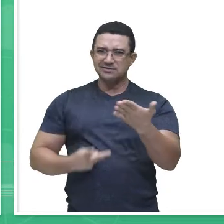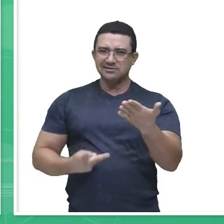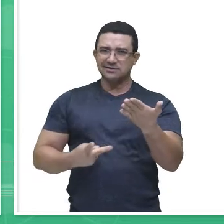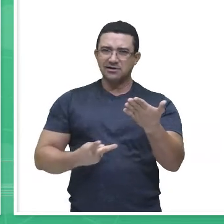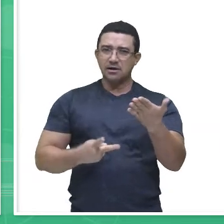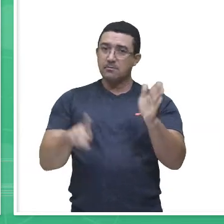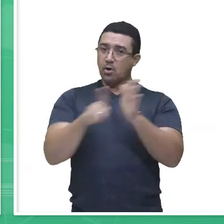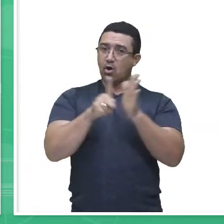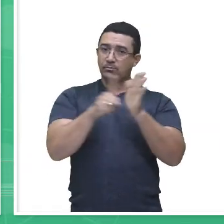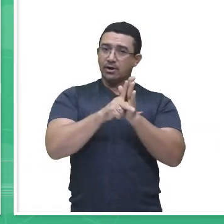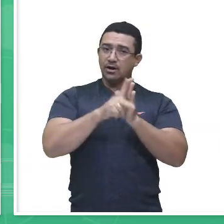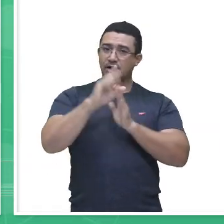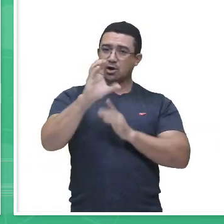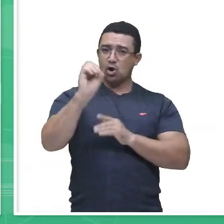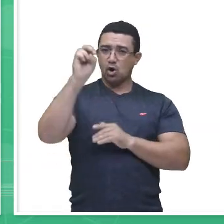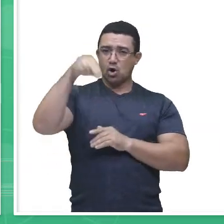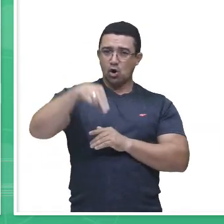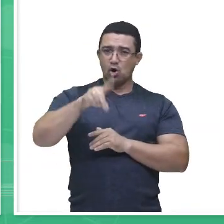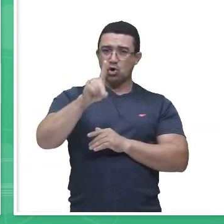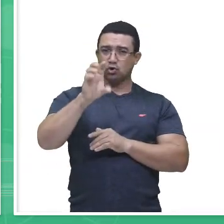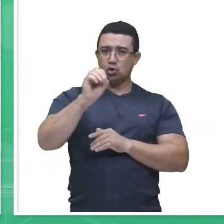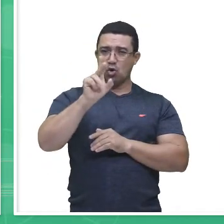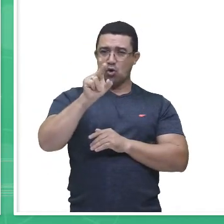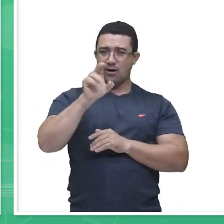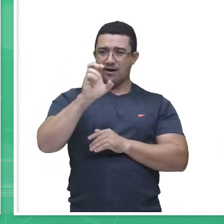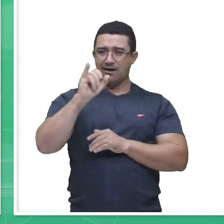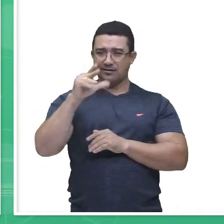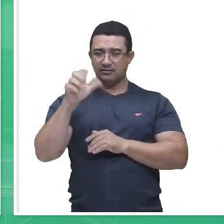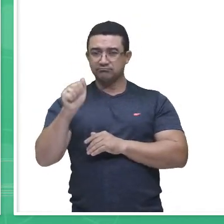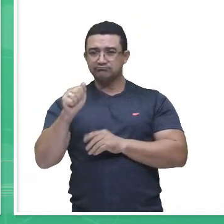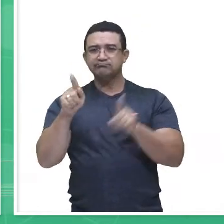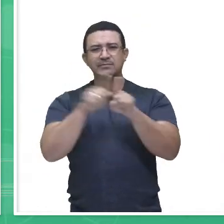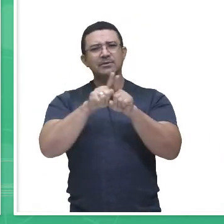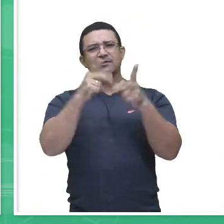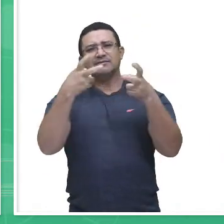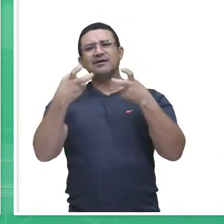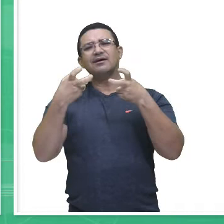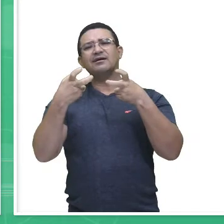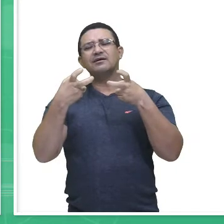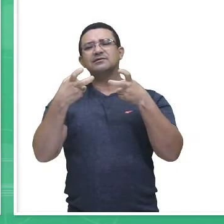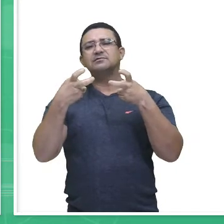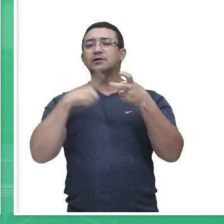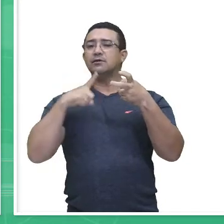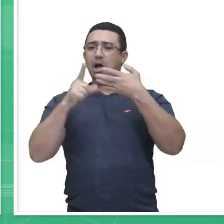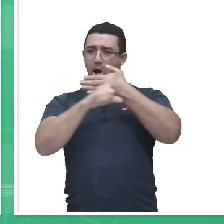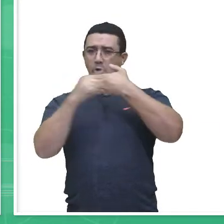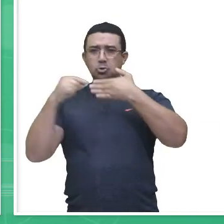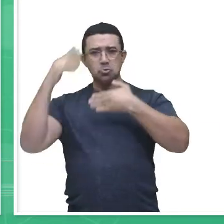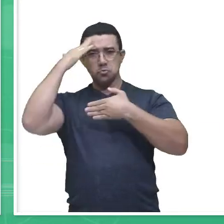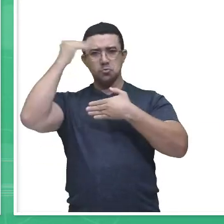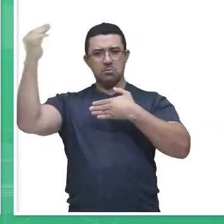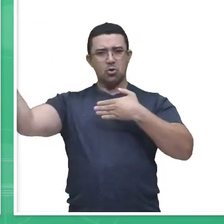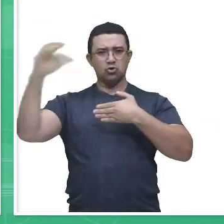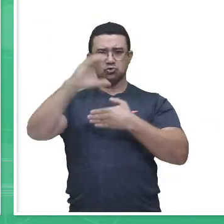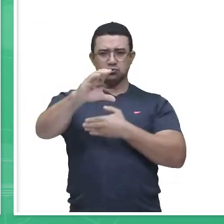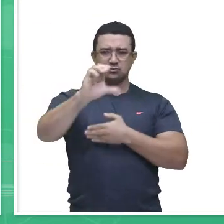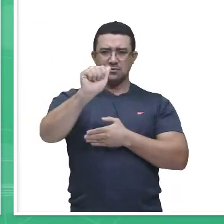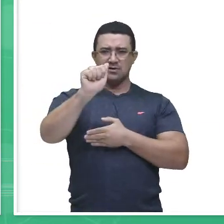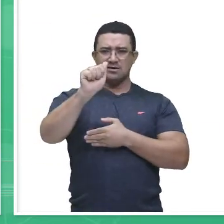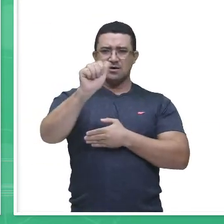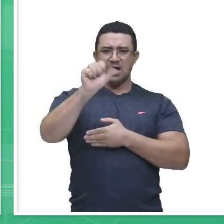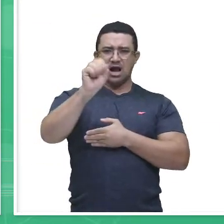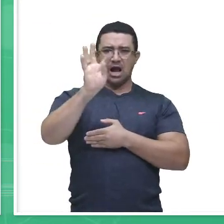terceira fase nós vamos ter Castro Alves, né? Então percebam que Castro Alves aí vai em seus textos falar sobre a escravidão,